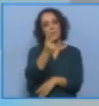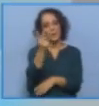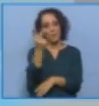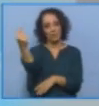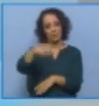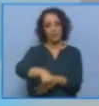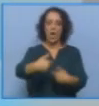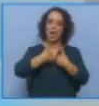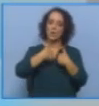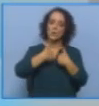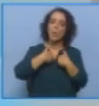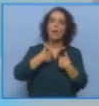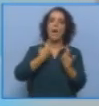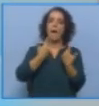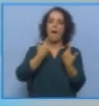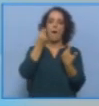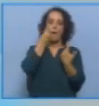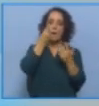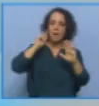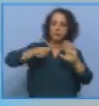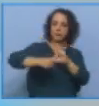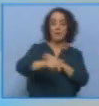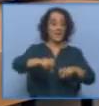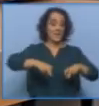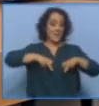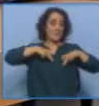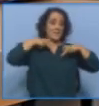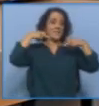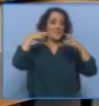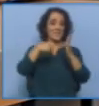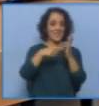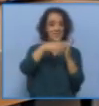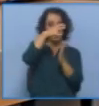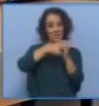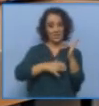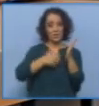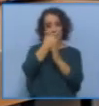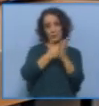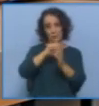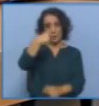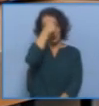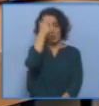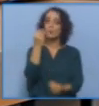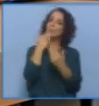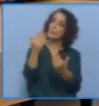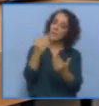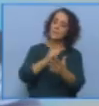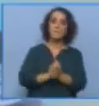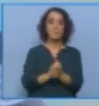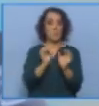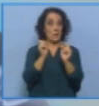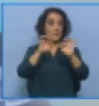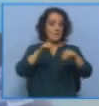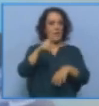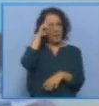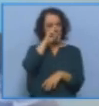hoje aqui a penetrar na densidade, na riqueza, ao fim e ao cabo, destes textos bíblicos do próximo domingo. Muito obrigado. A terminar, lembro ainda